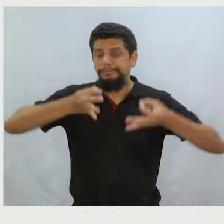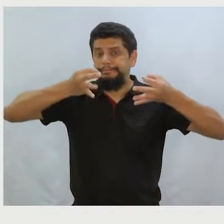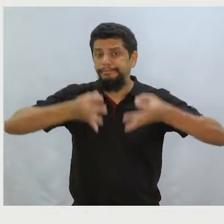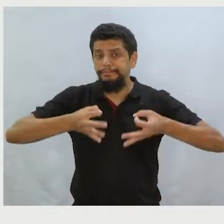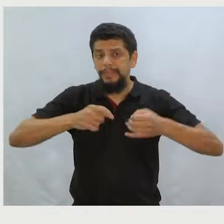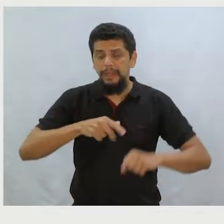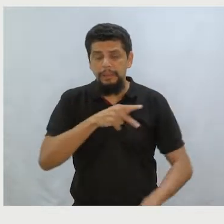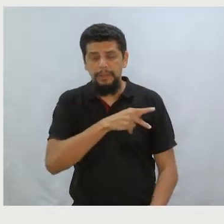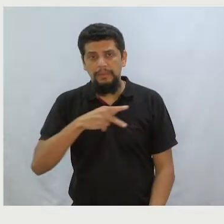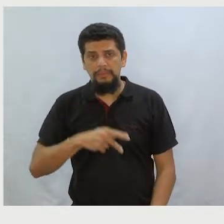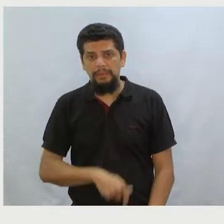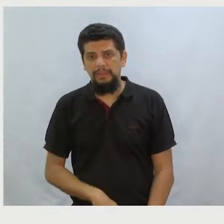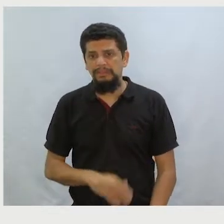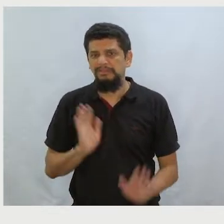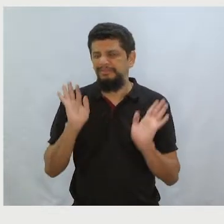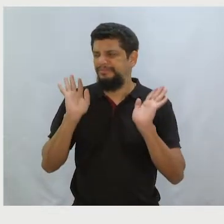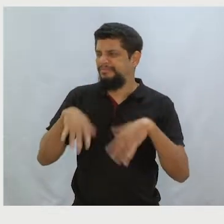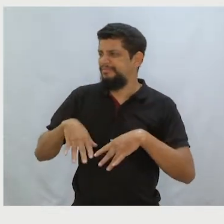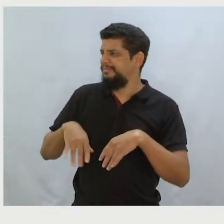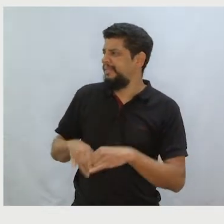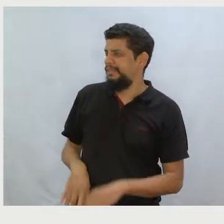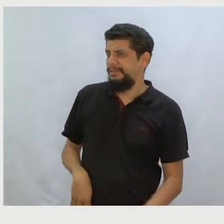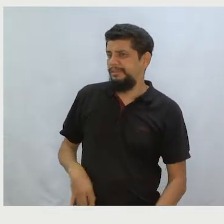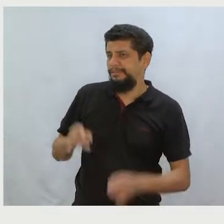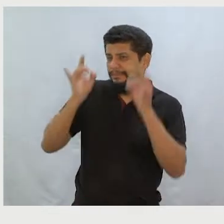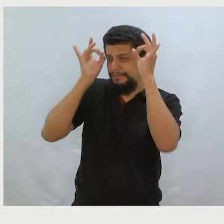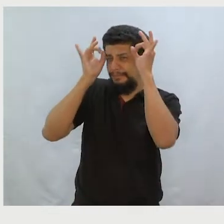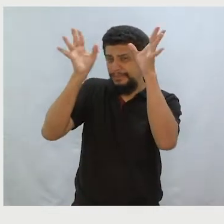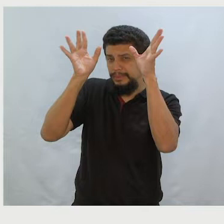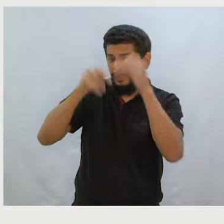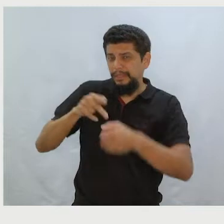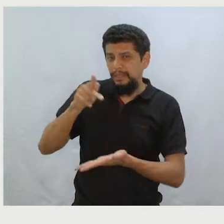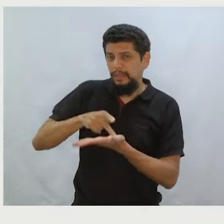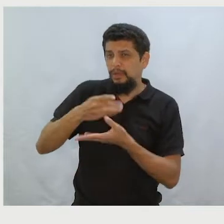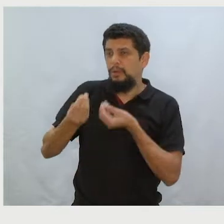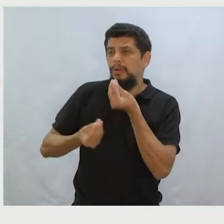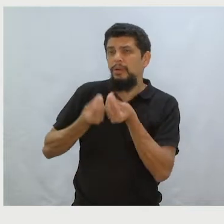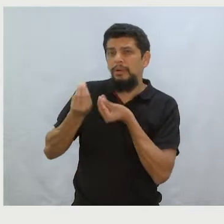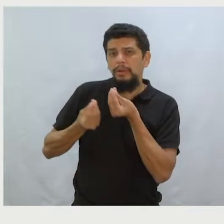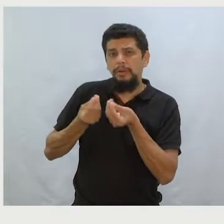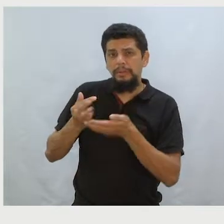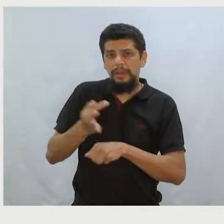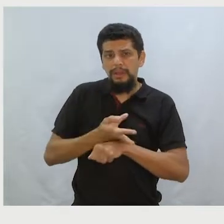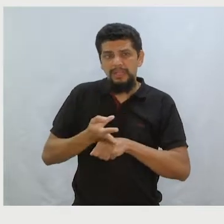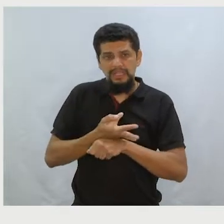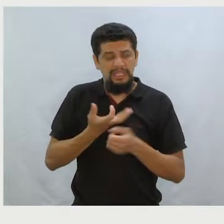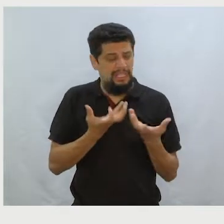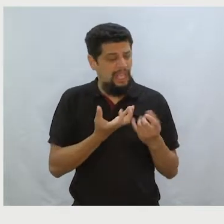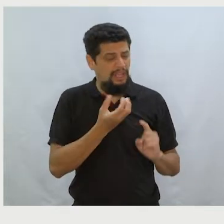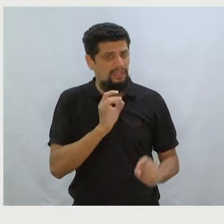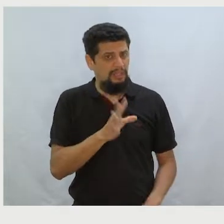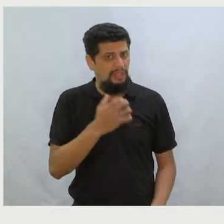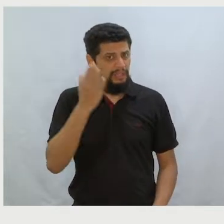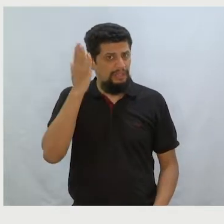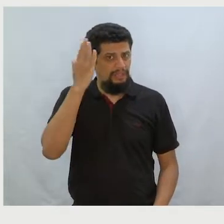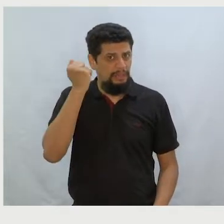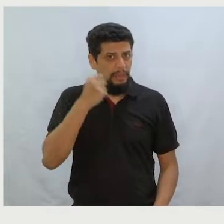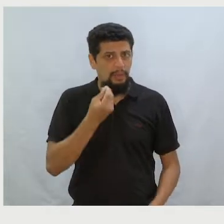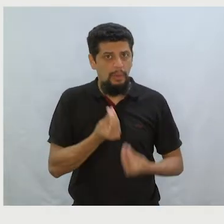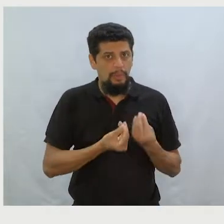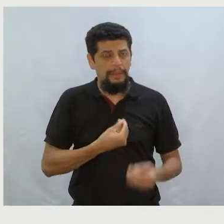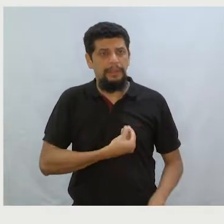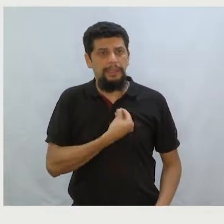certeza de que a professora nem quer saber da Verdade Como foram as nossas férias ela quer só saber como é a nossa